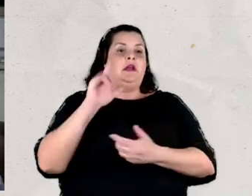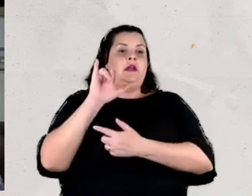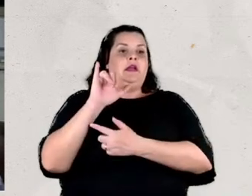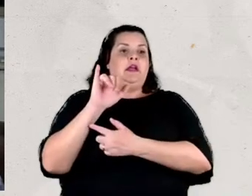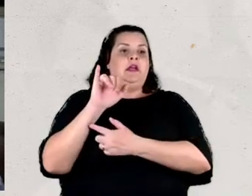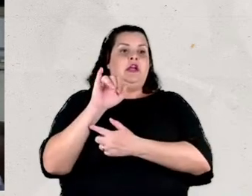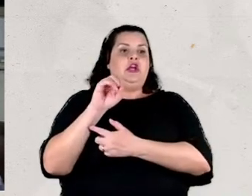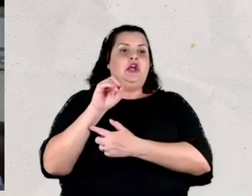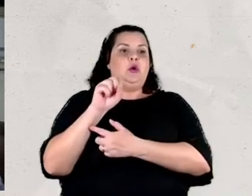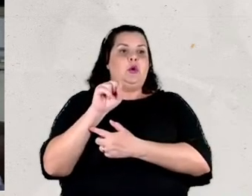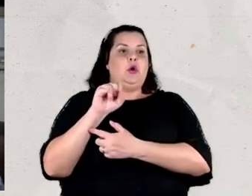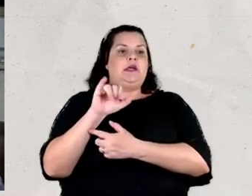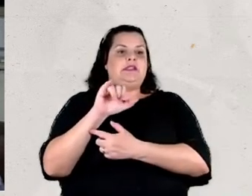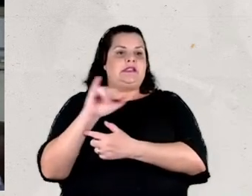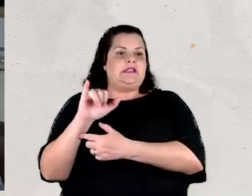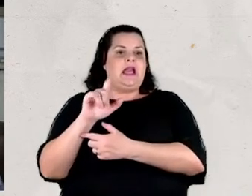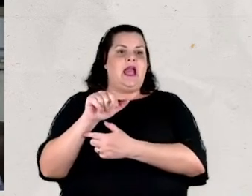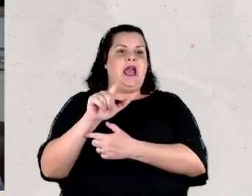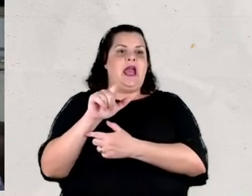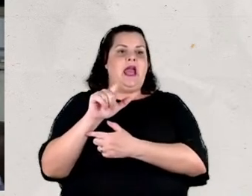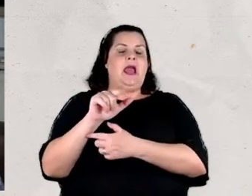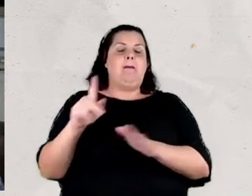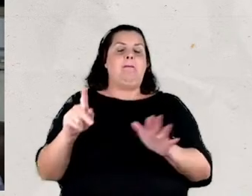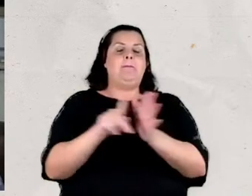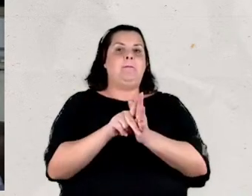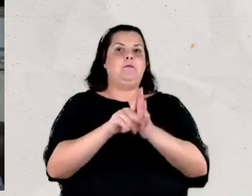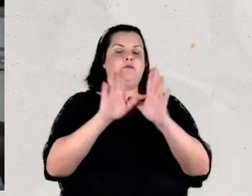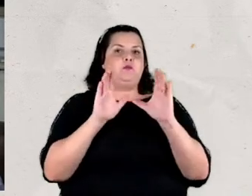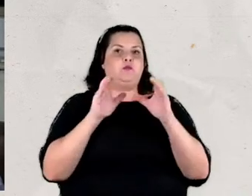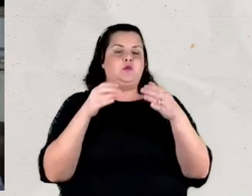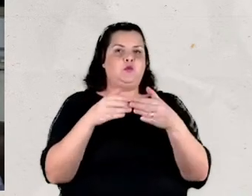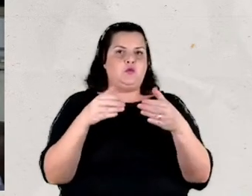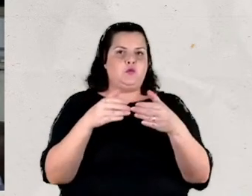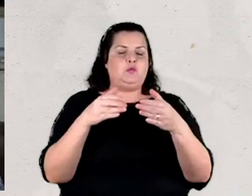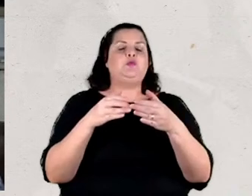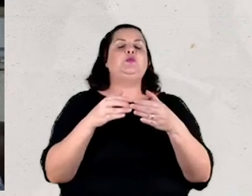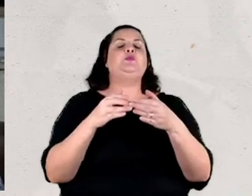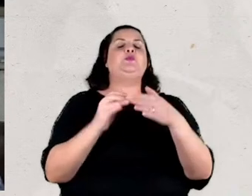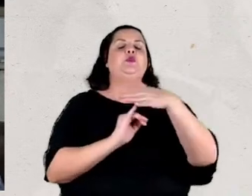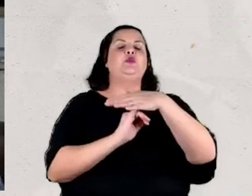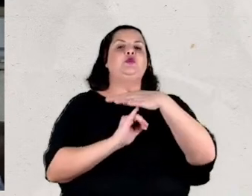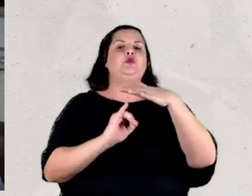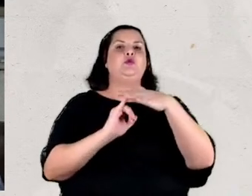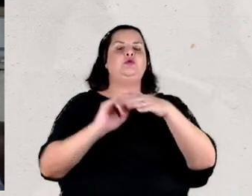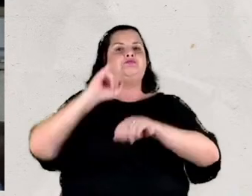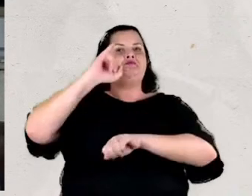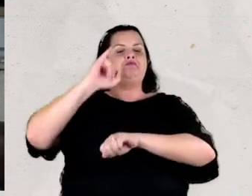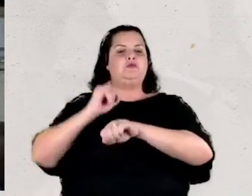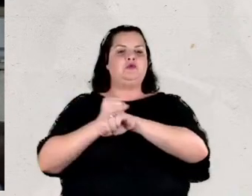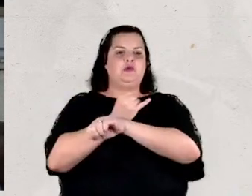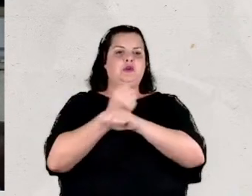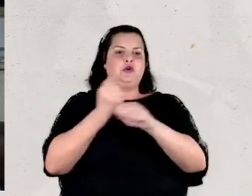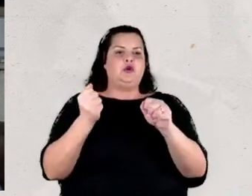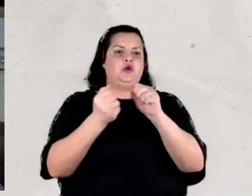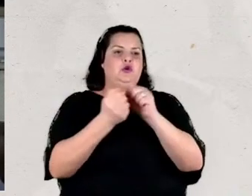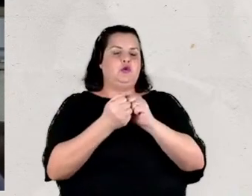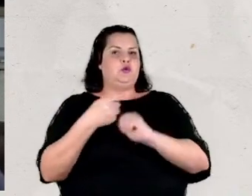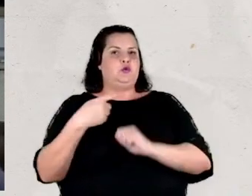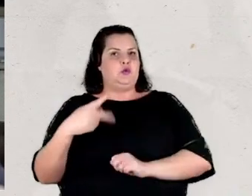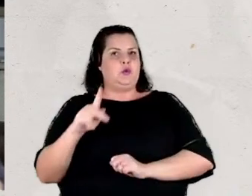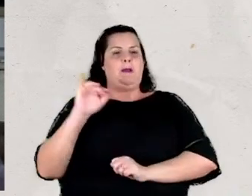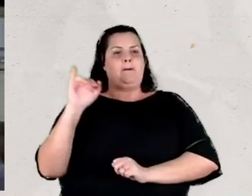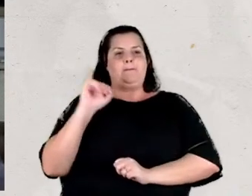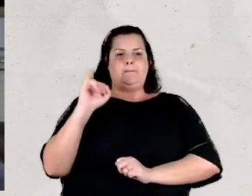membro sênior do Shalom Hartman Institute em Jerusalém, juntamente com o imam Abdullah